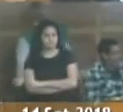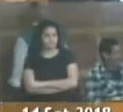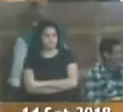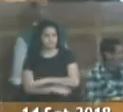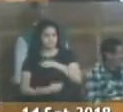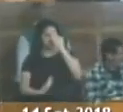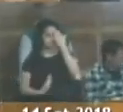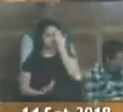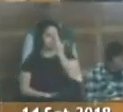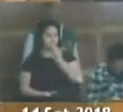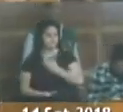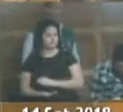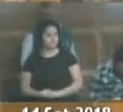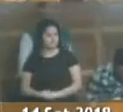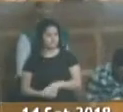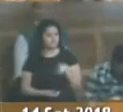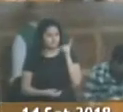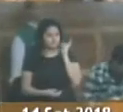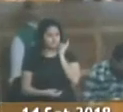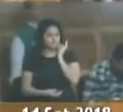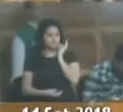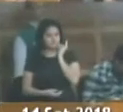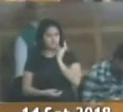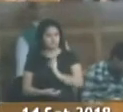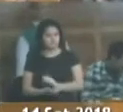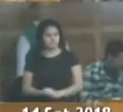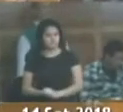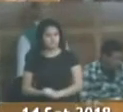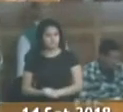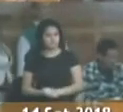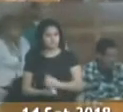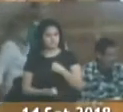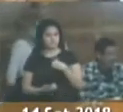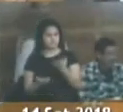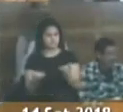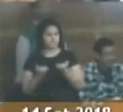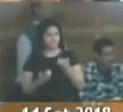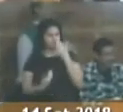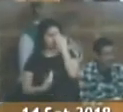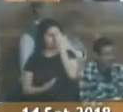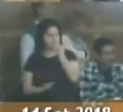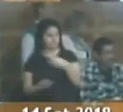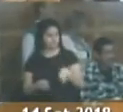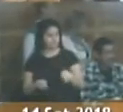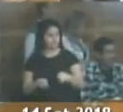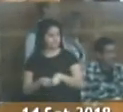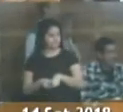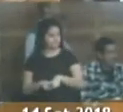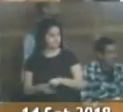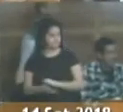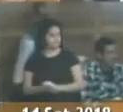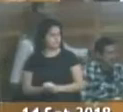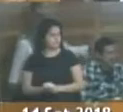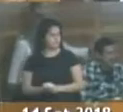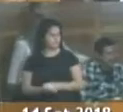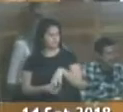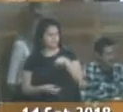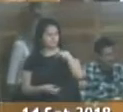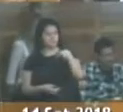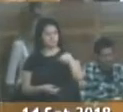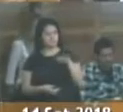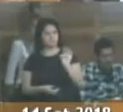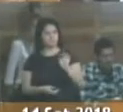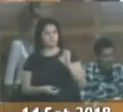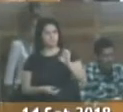Obrigado, muito obrigado, vereador. Quero agradecer também aqui o senhor Pedro Hugo Fernandes Teixeira, delegado